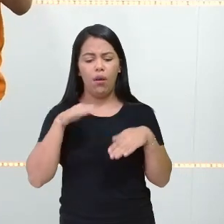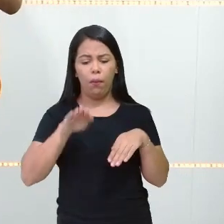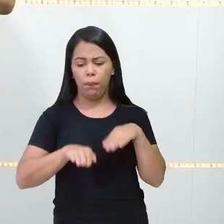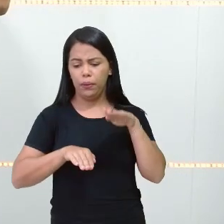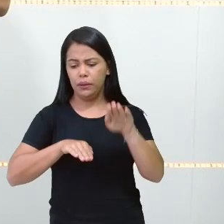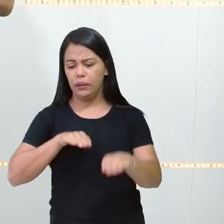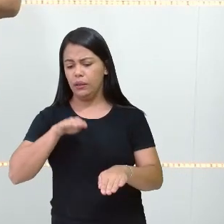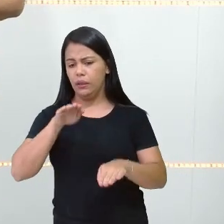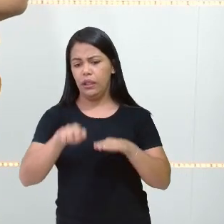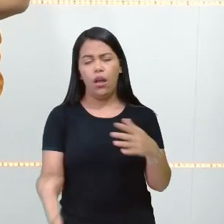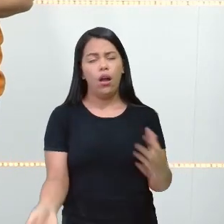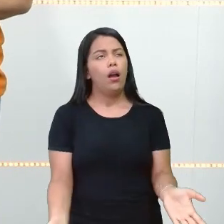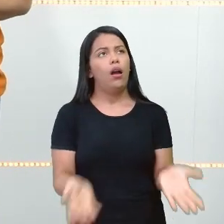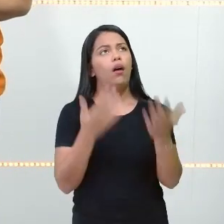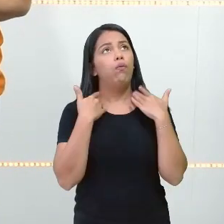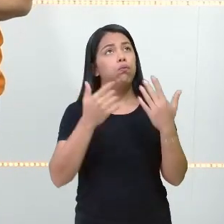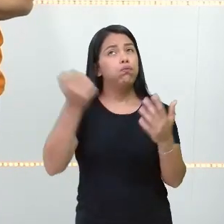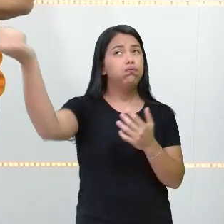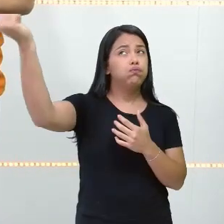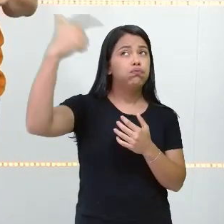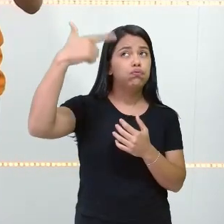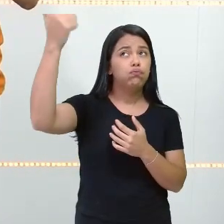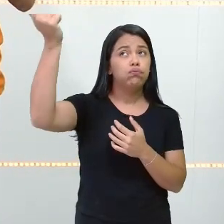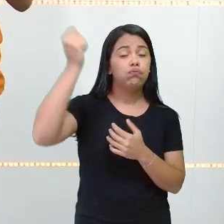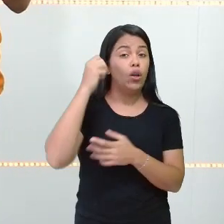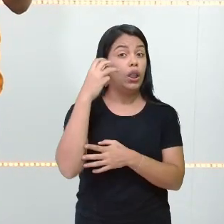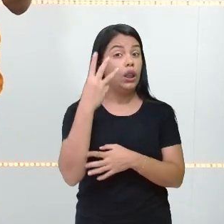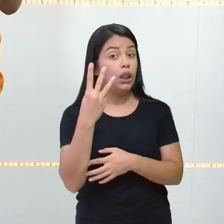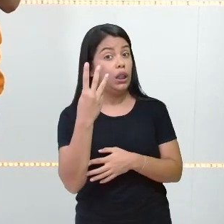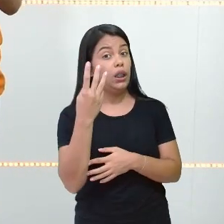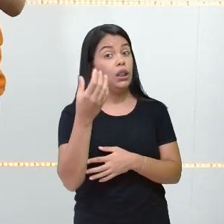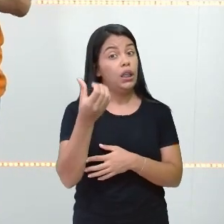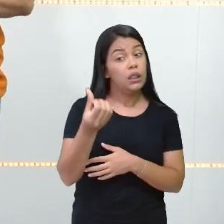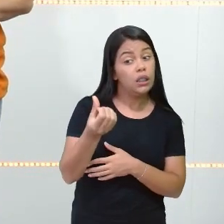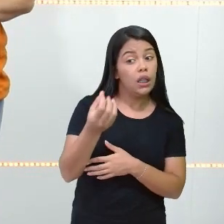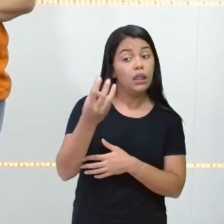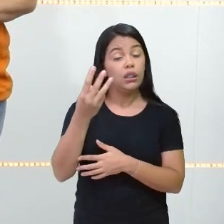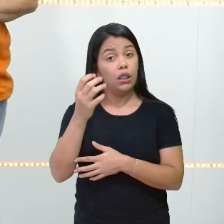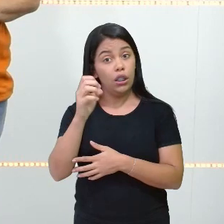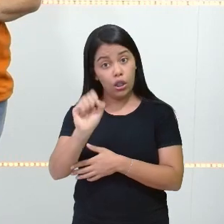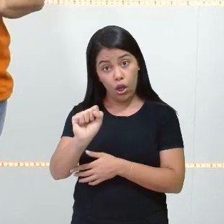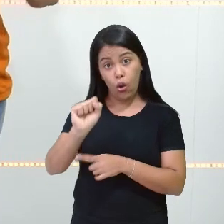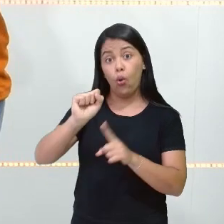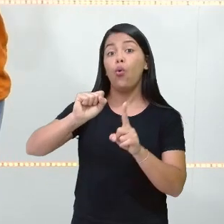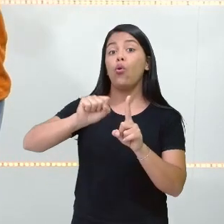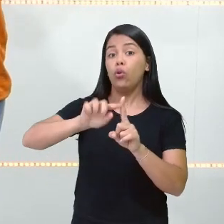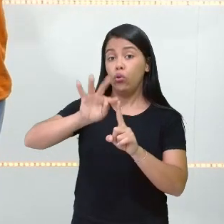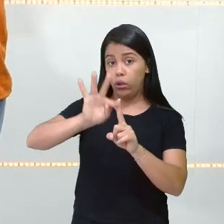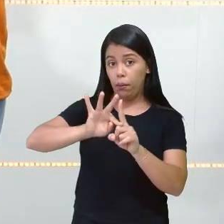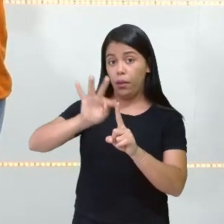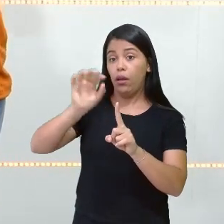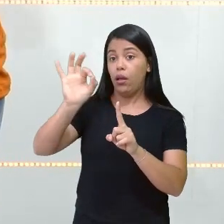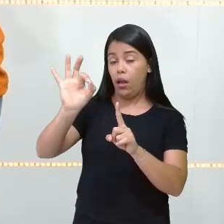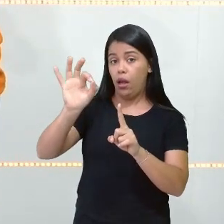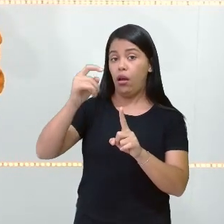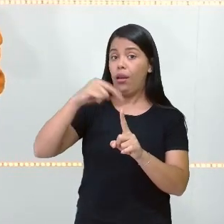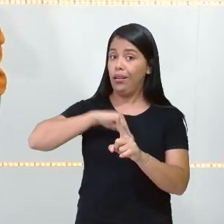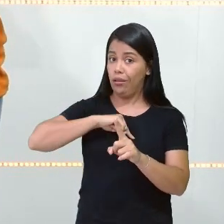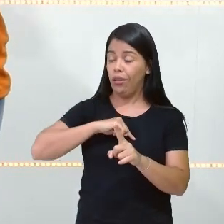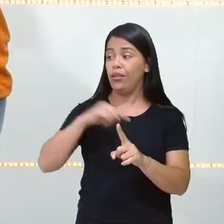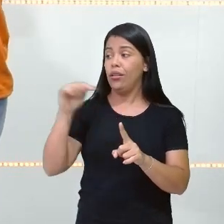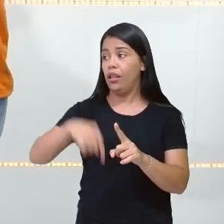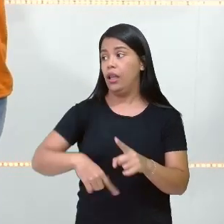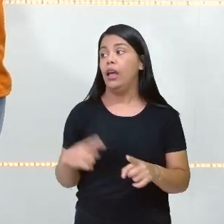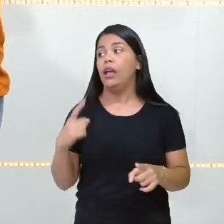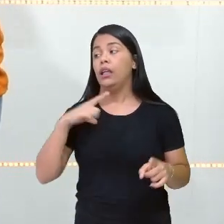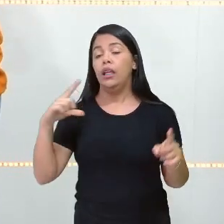vai afundar o teu pé de tão quente que tá. Isso é 36, 38 graus. E aqui a gente ainda tem floresta, né? A